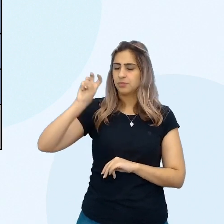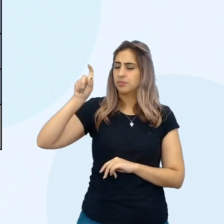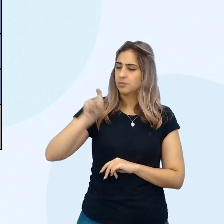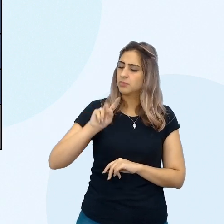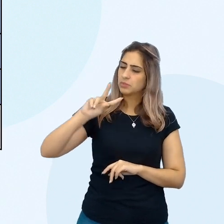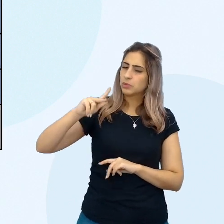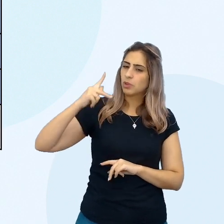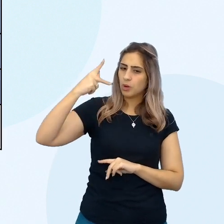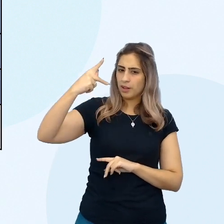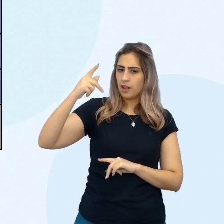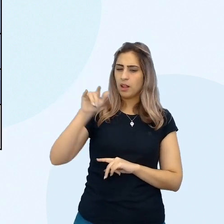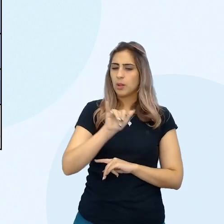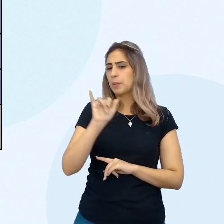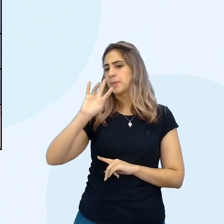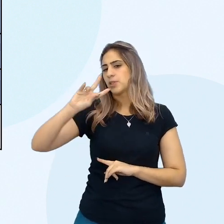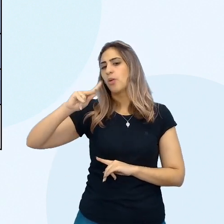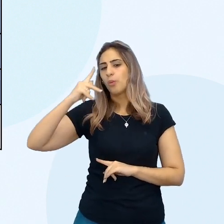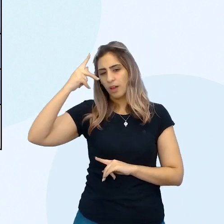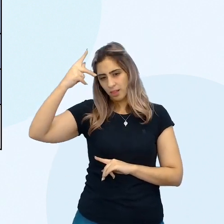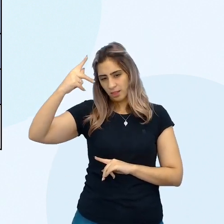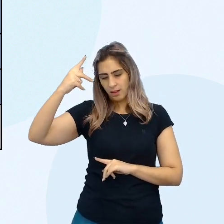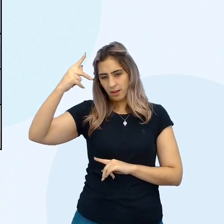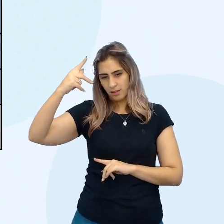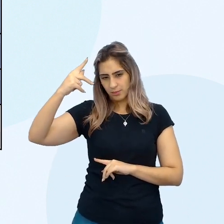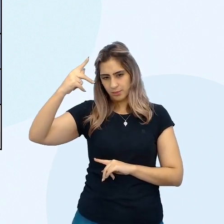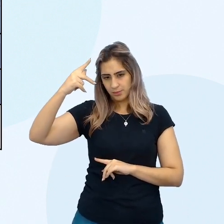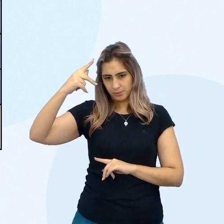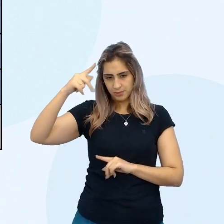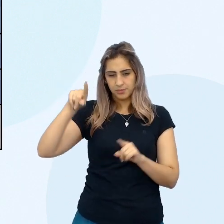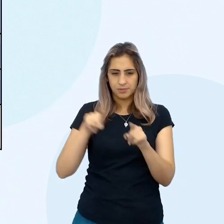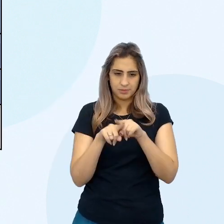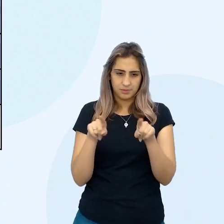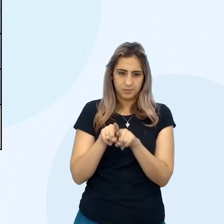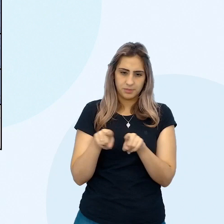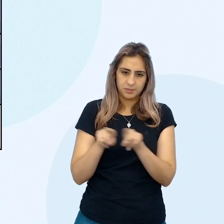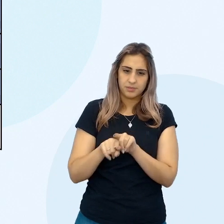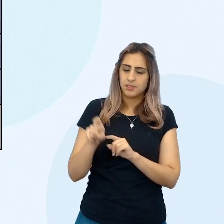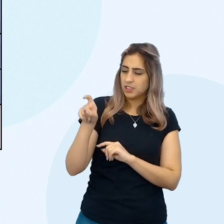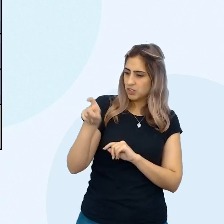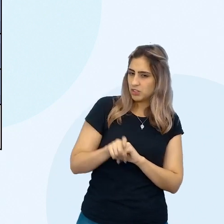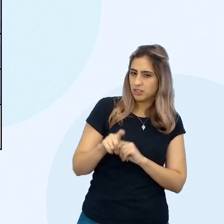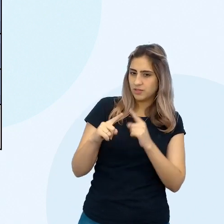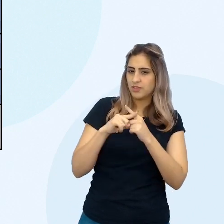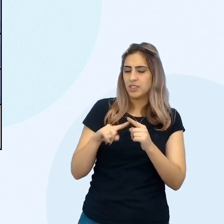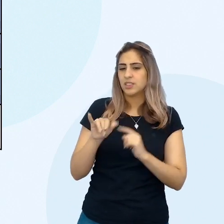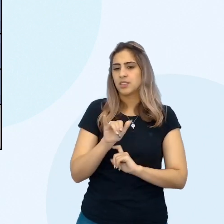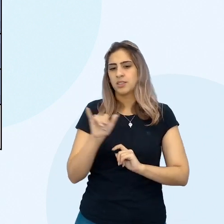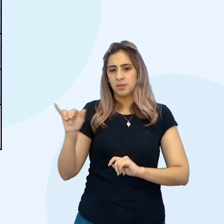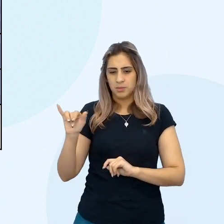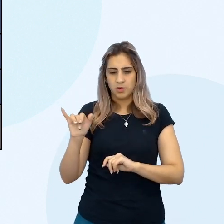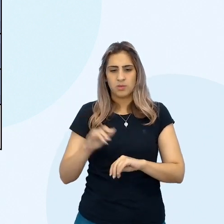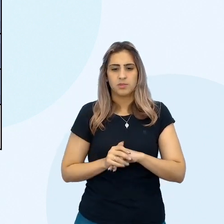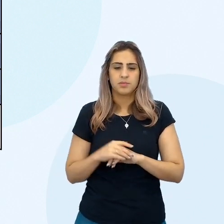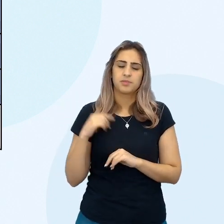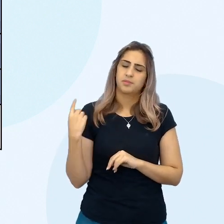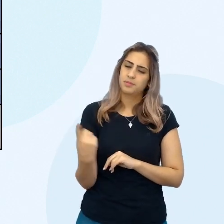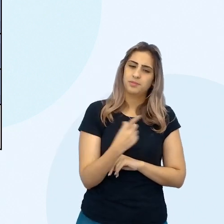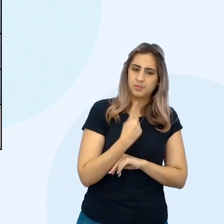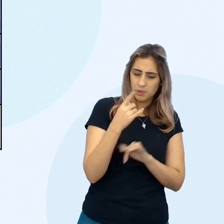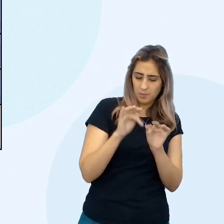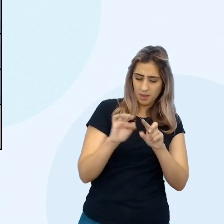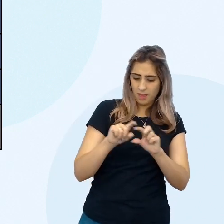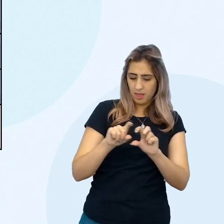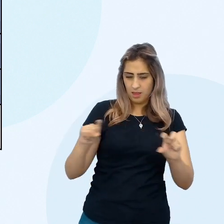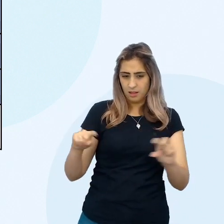quadrado, que a gente vai fazer. Ok. A coluna do y quadrado, pode ver que tá bem grande, porque são números grandes, né? Do x e do y. E a gente tem uma linha aqui